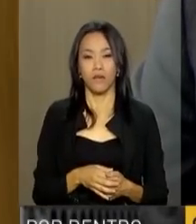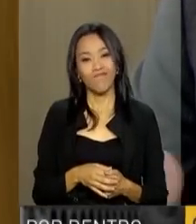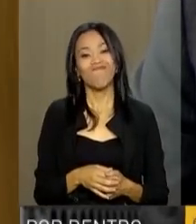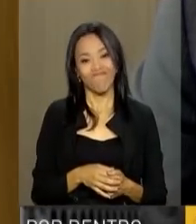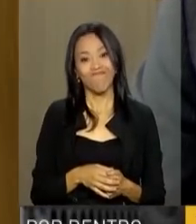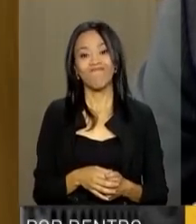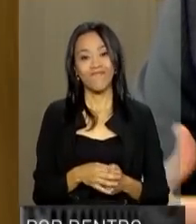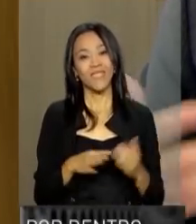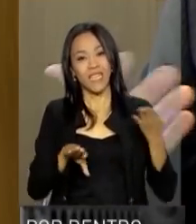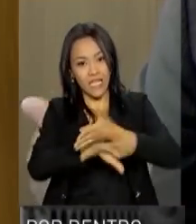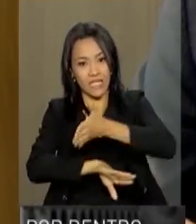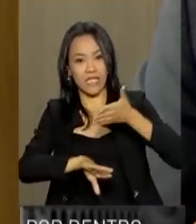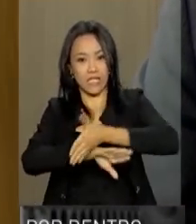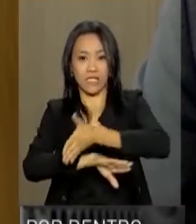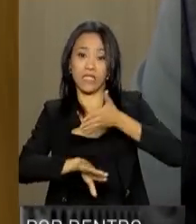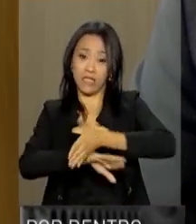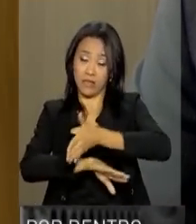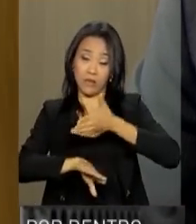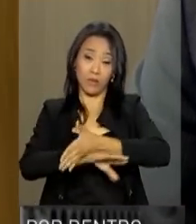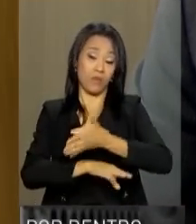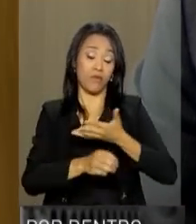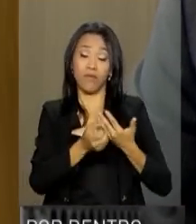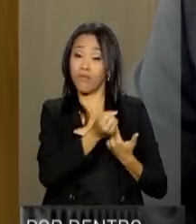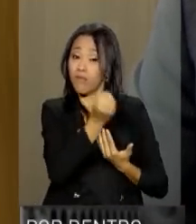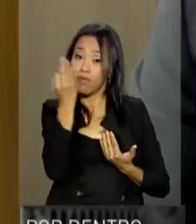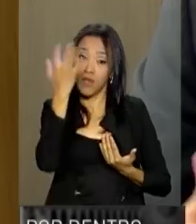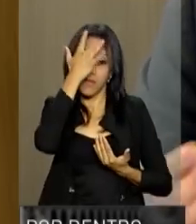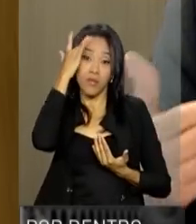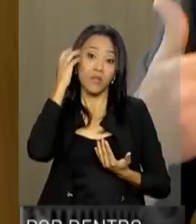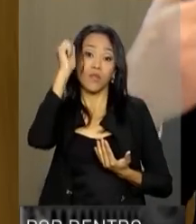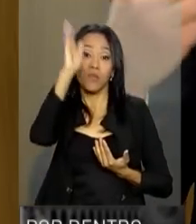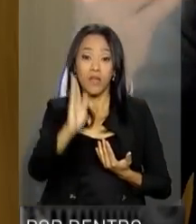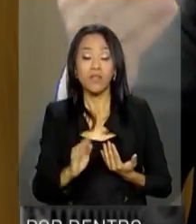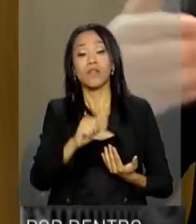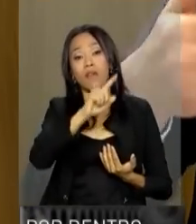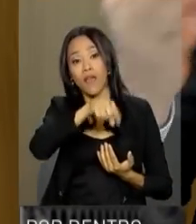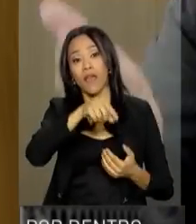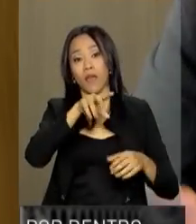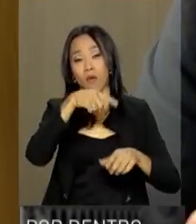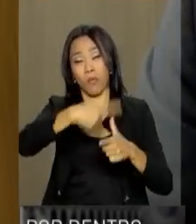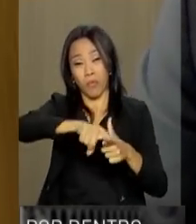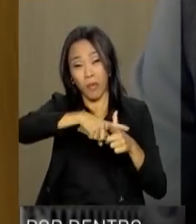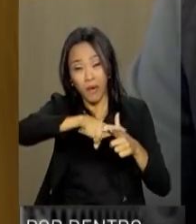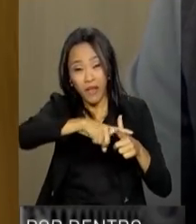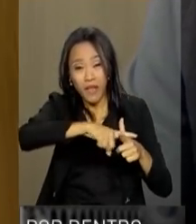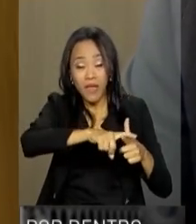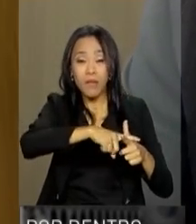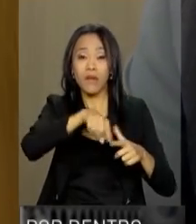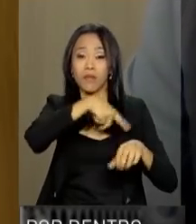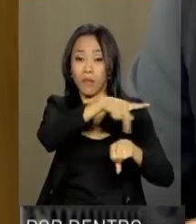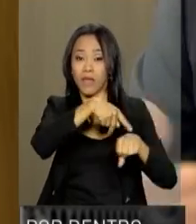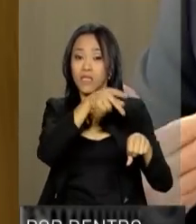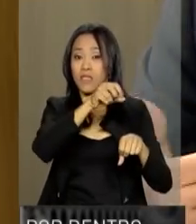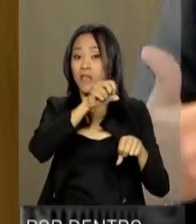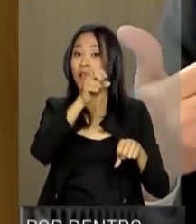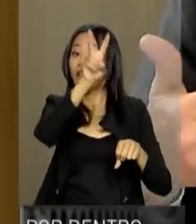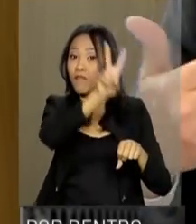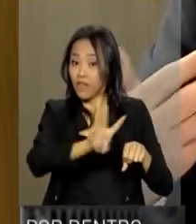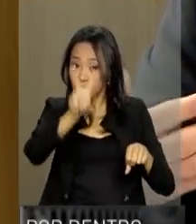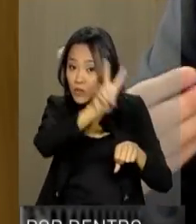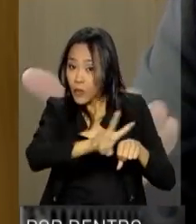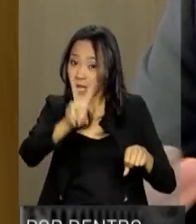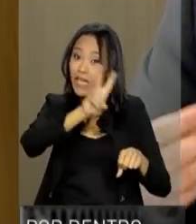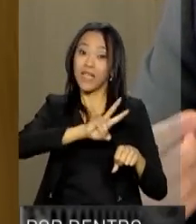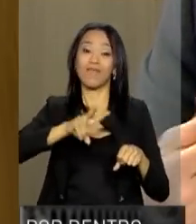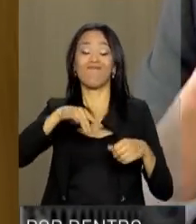grande número de pessoas a crise apenas um ela é gravíssima aparentemente não vai se resolver a curto prazo e está aumentando muito